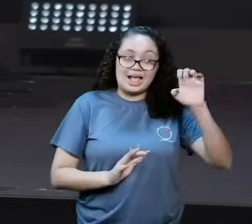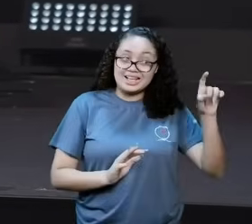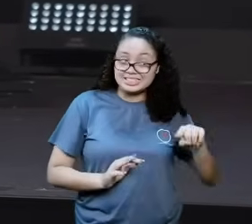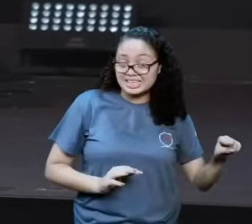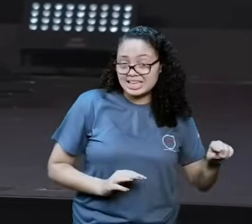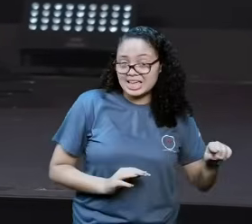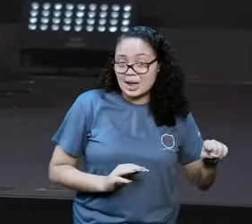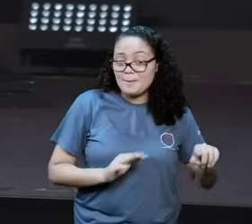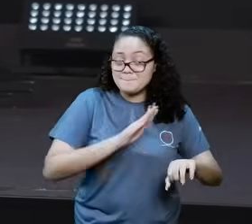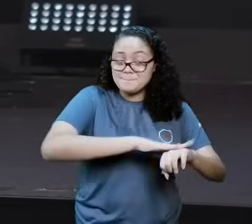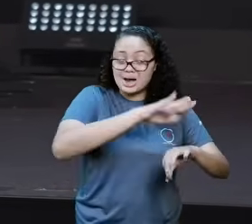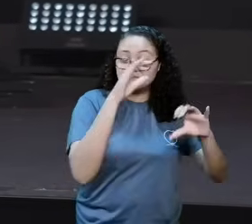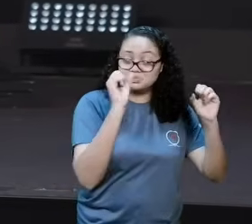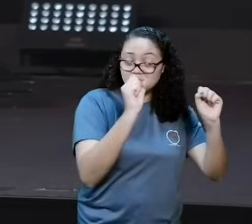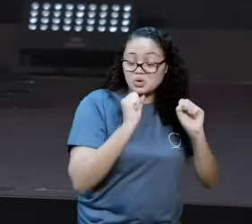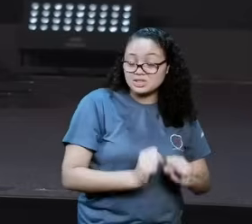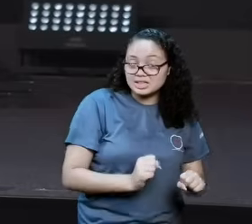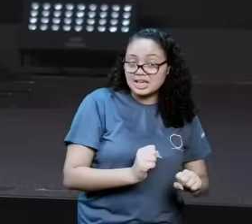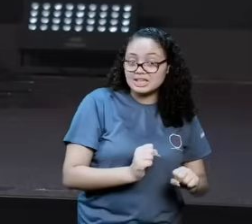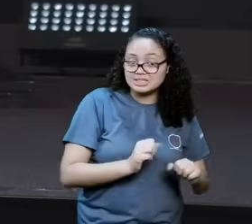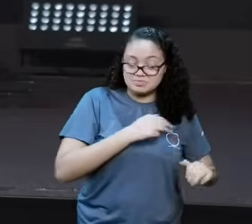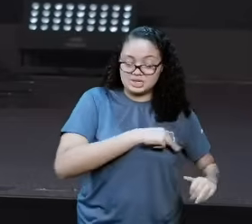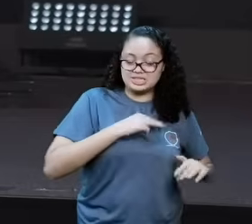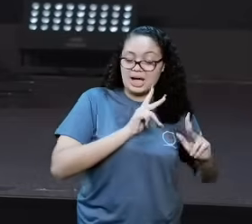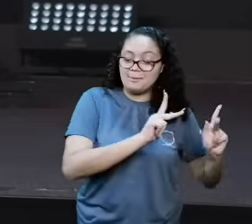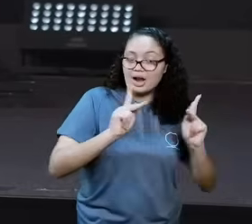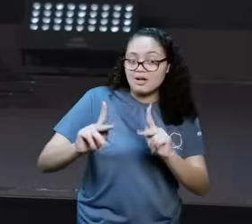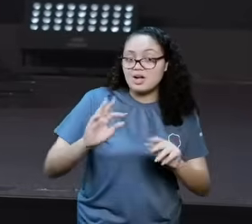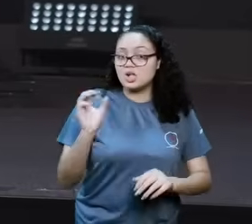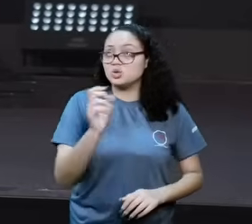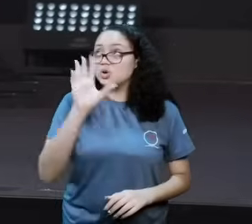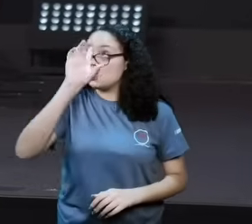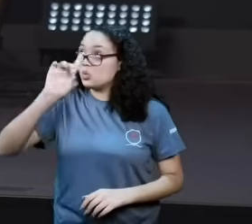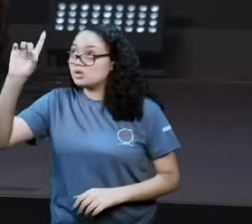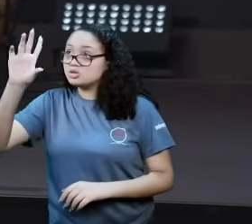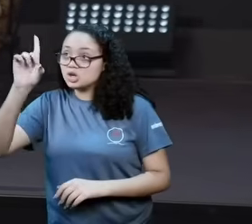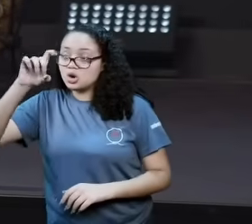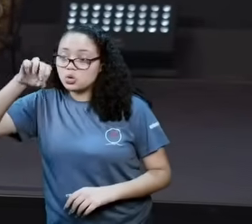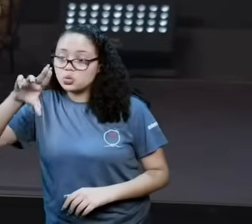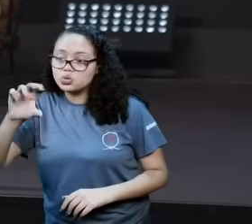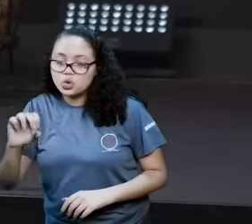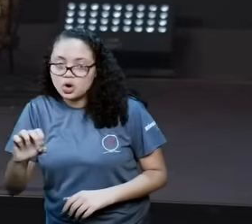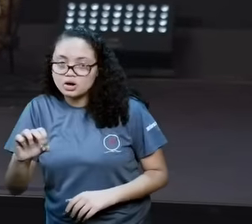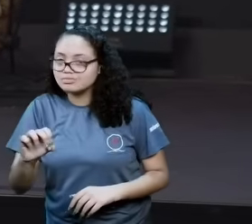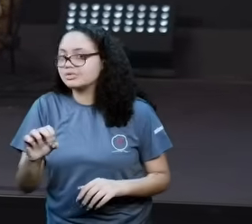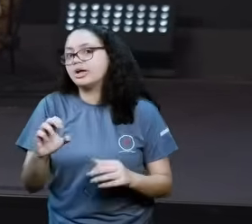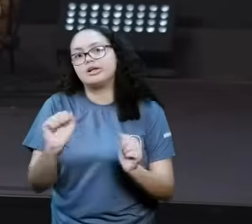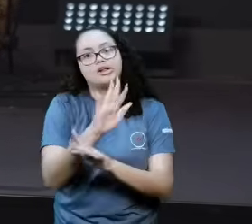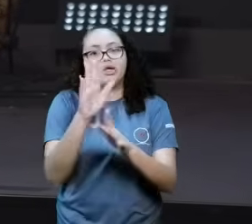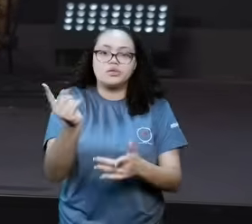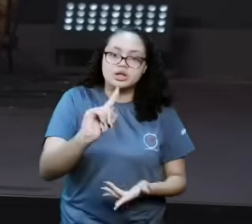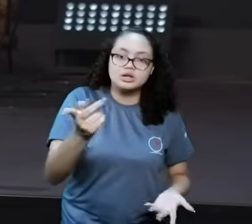Ezequiel mais poder para ministrar a palavra do que na boca do Deus da palavra? Claro que não!